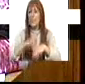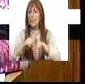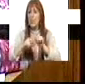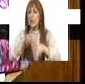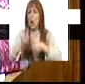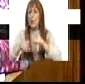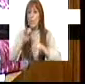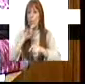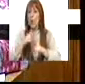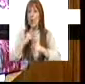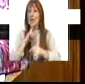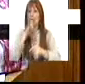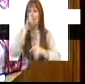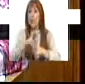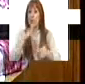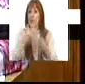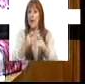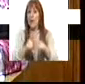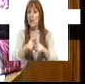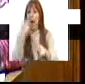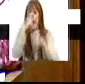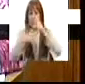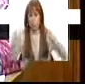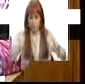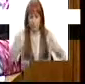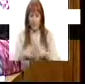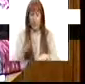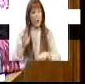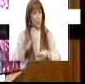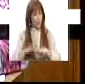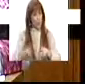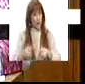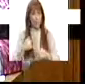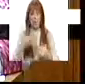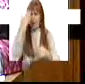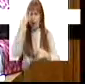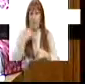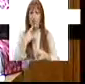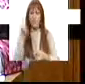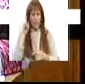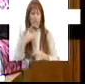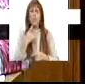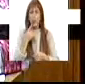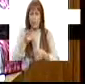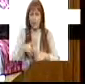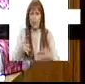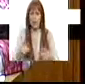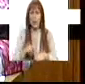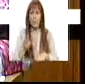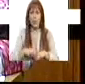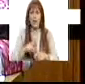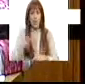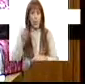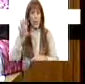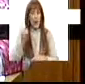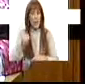relativamente àquilo que pode ser a resposta dada aos cidadãos. E por isso nós consideramos e valorizamos muito também o facto do